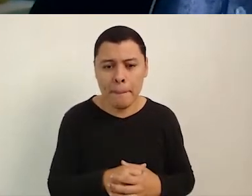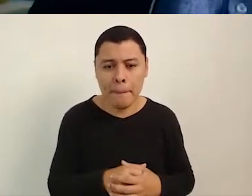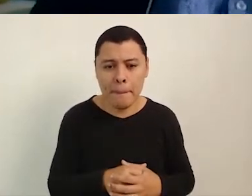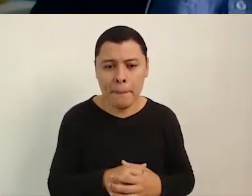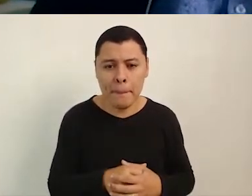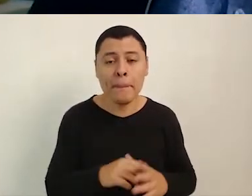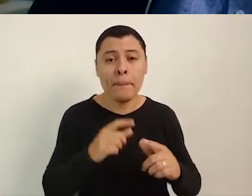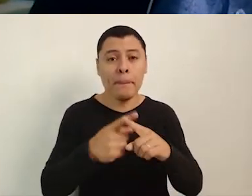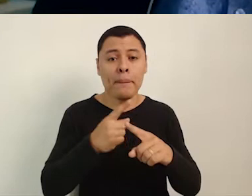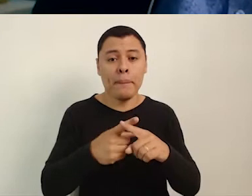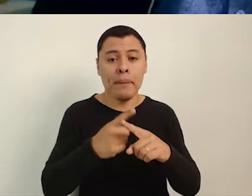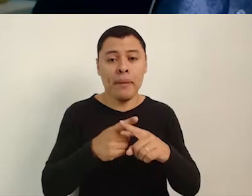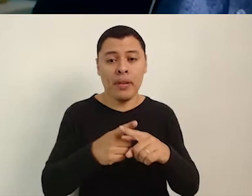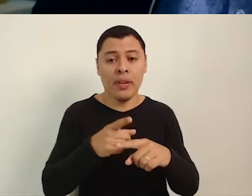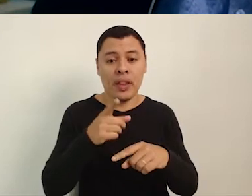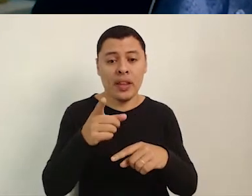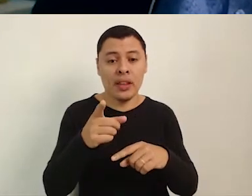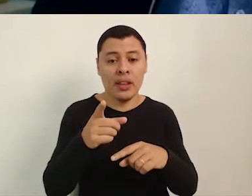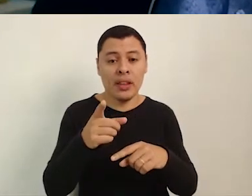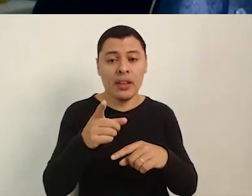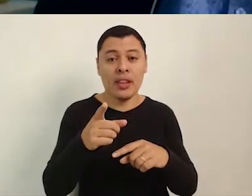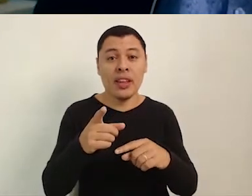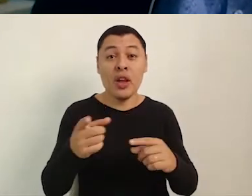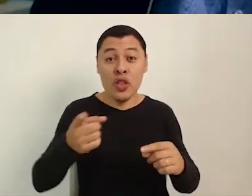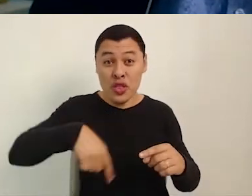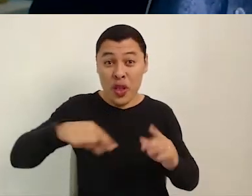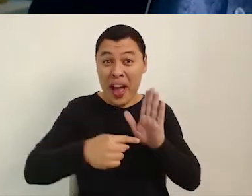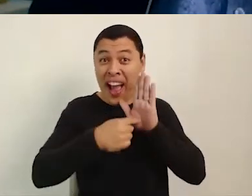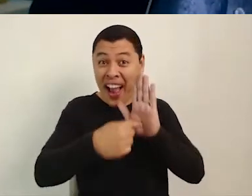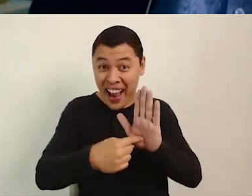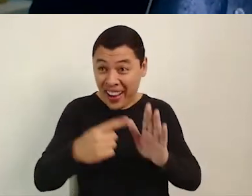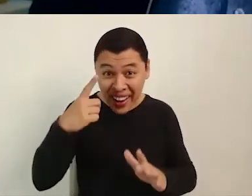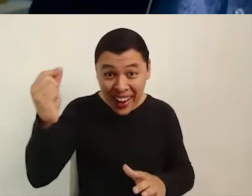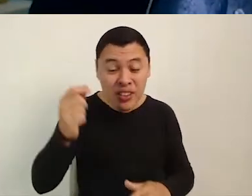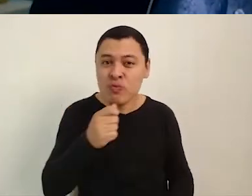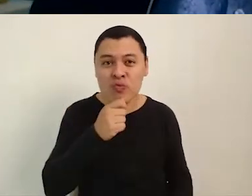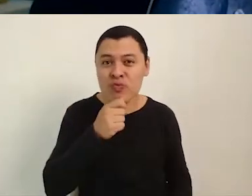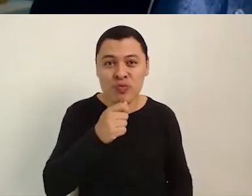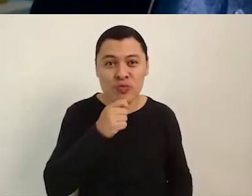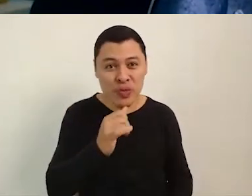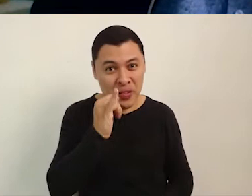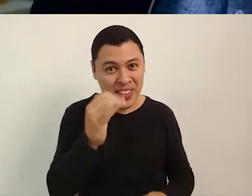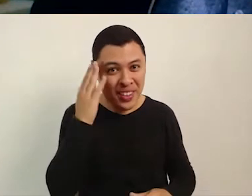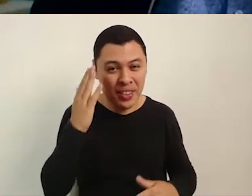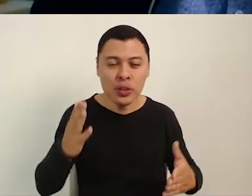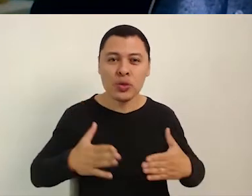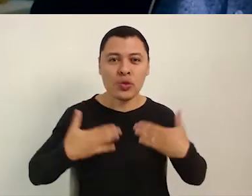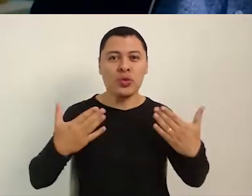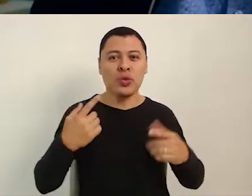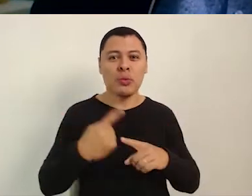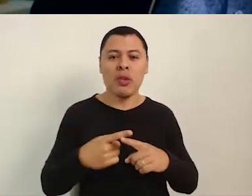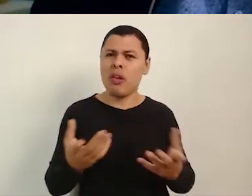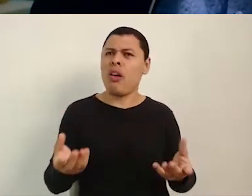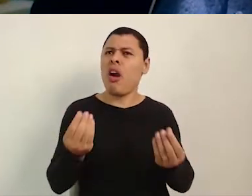ver. constar, pessoas, não era para a gente estar apresentando. Tá? Só para deixar aí para o pessoal que está nos assistindo, fica, oh meu Deus, eles